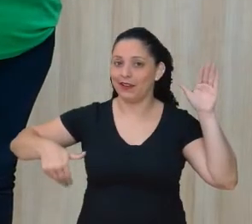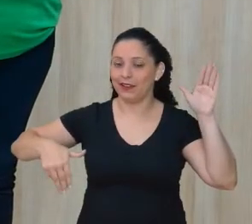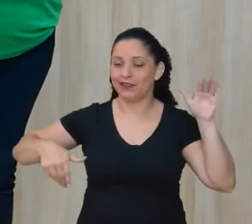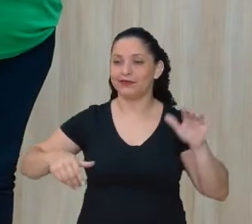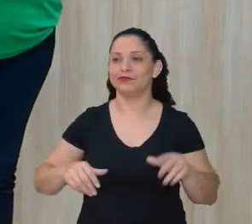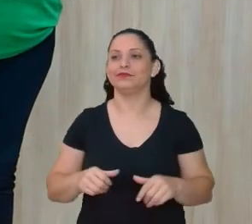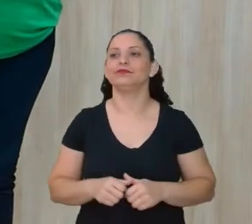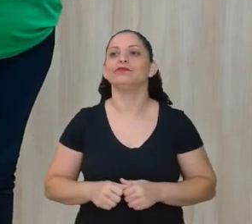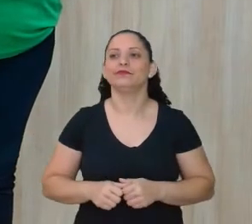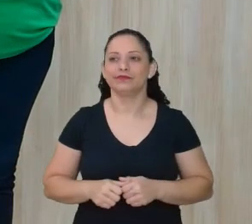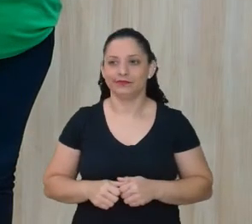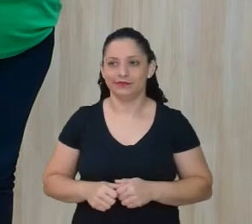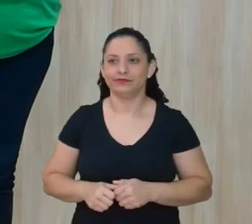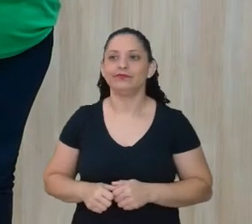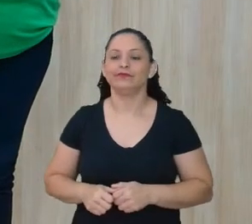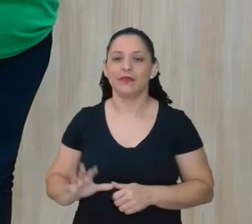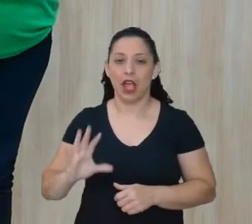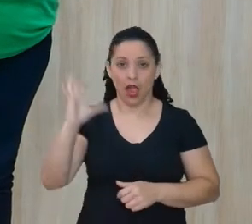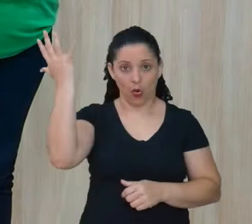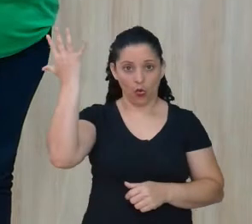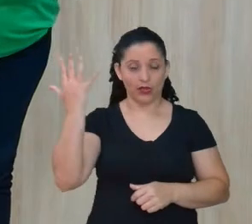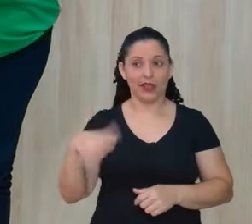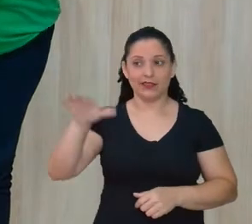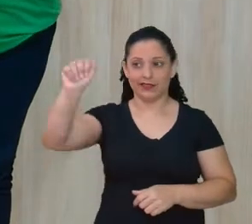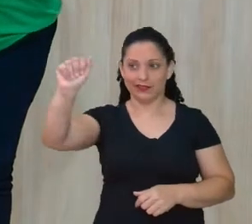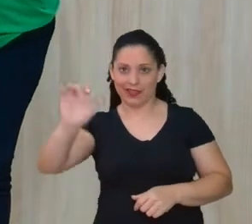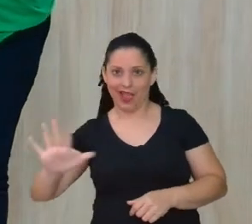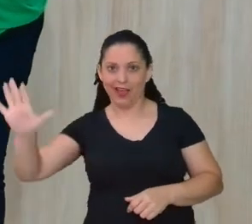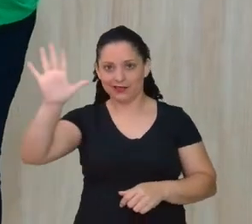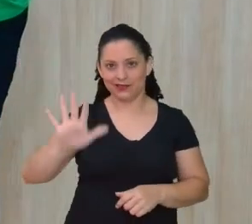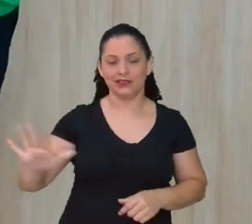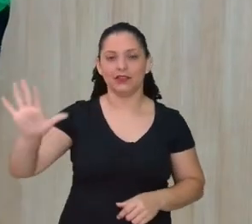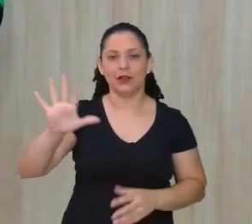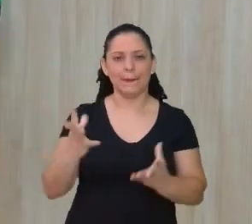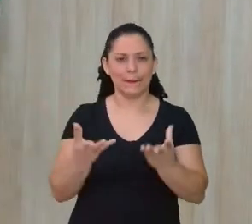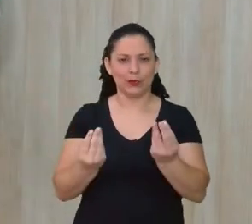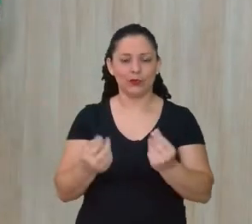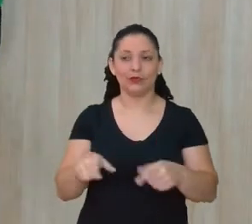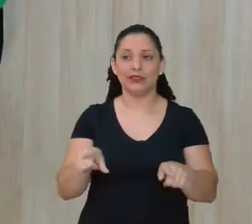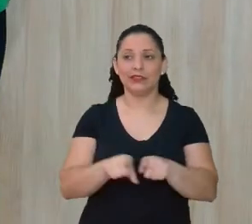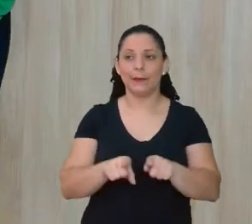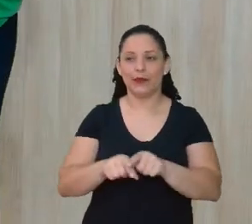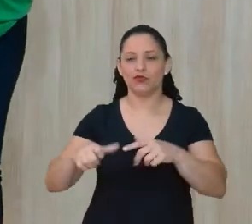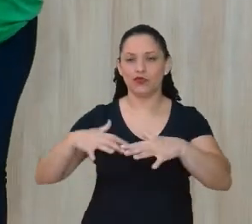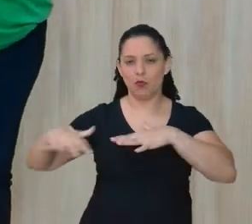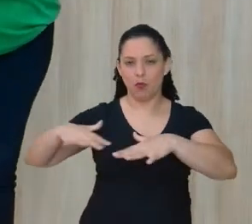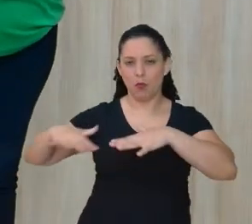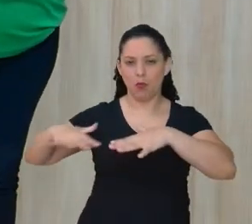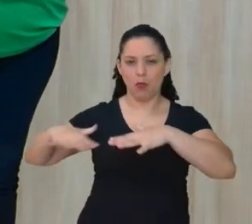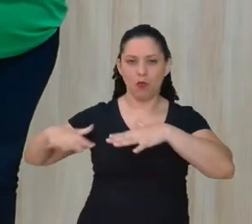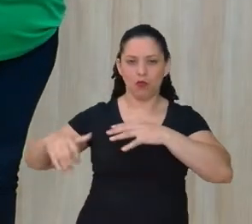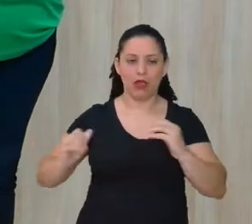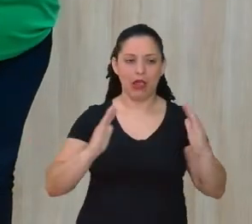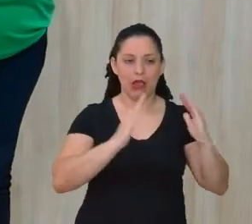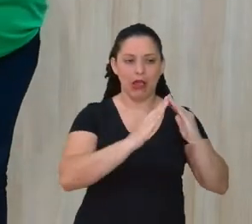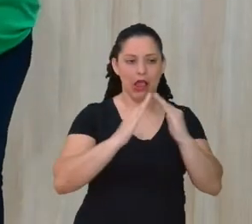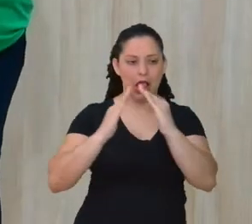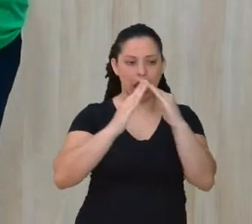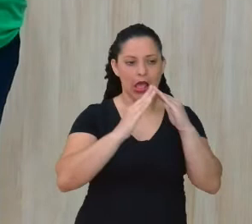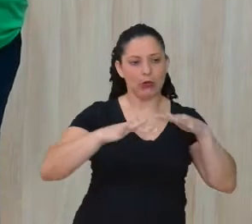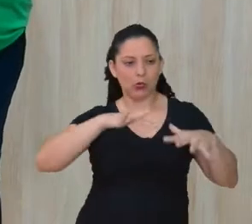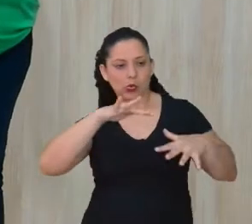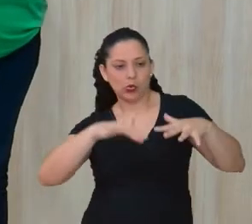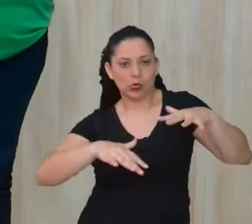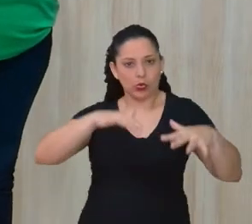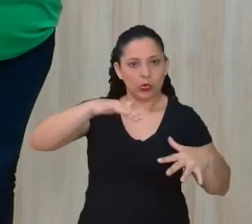também é um fenômeno que ocorre muito na Ásia, né? Tsunami. E os próprios terremotos, tá certo? Que são as causas iniciais